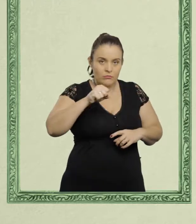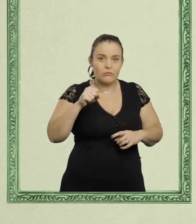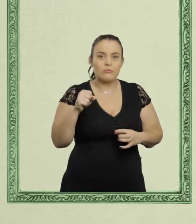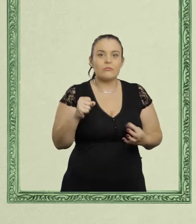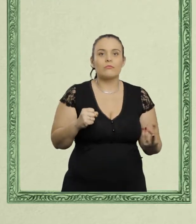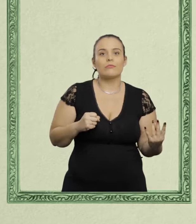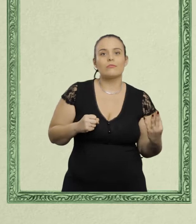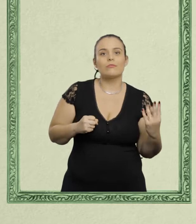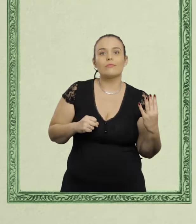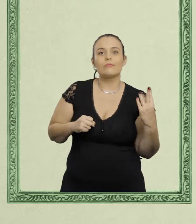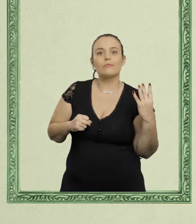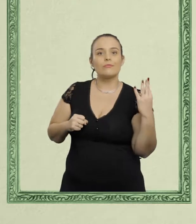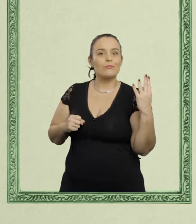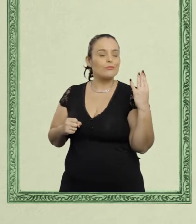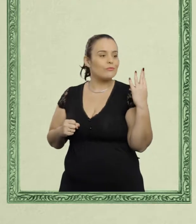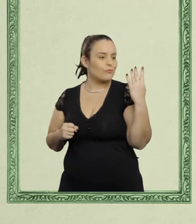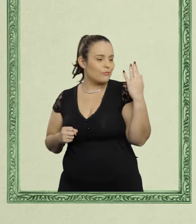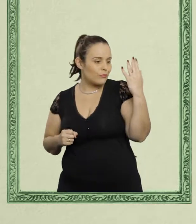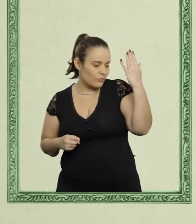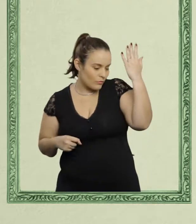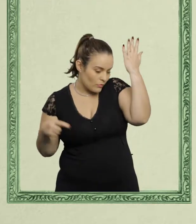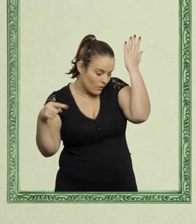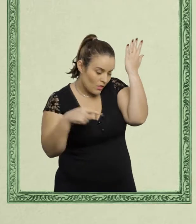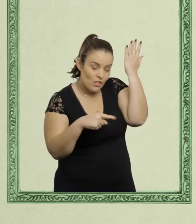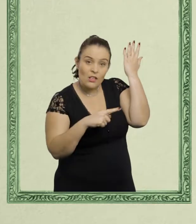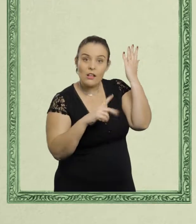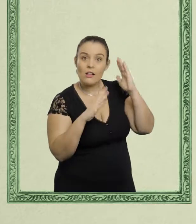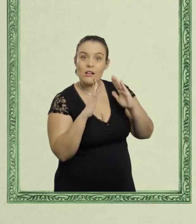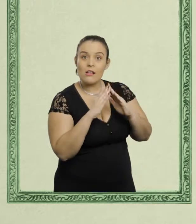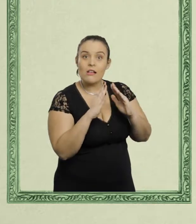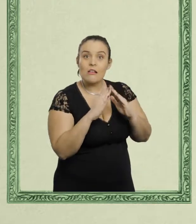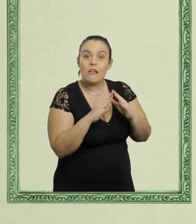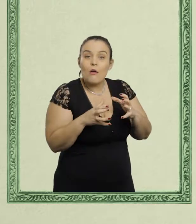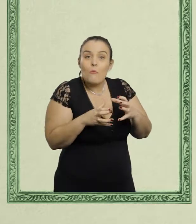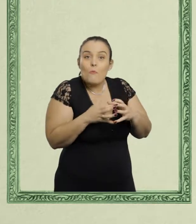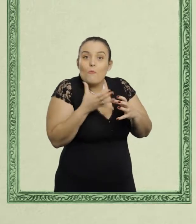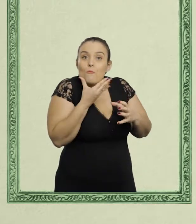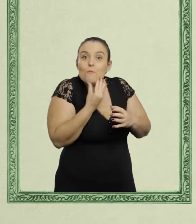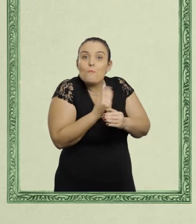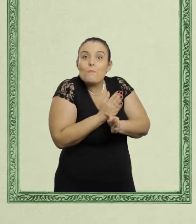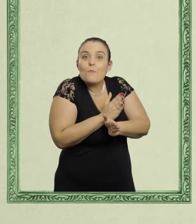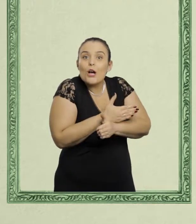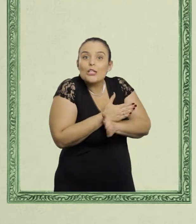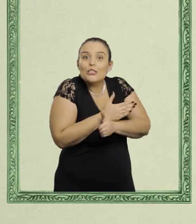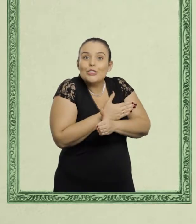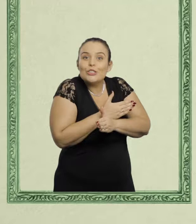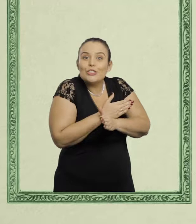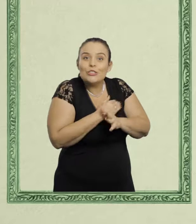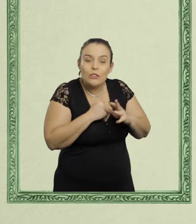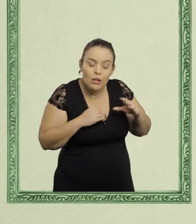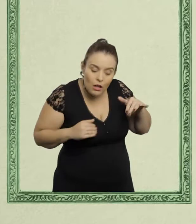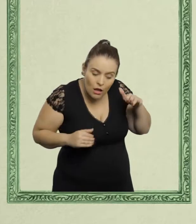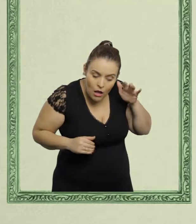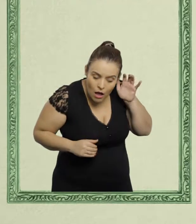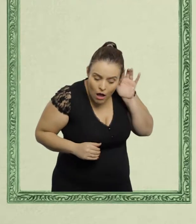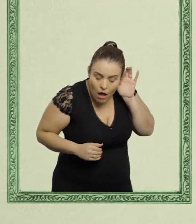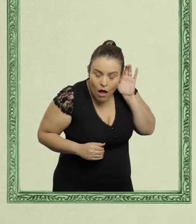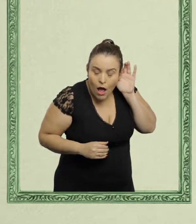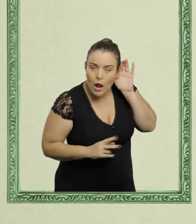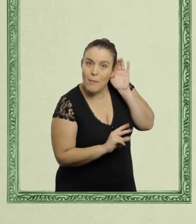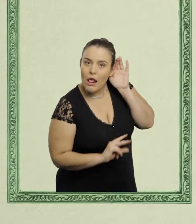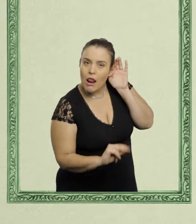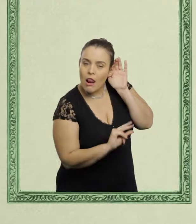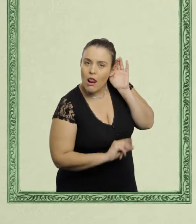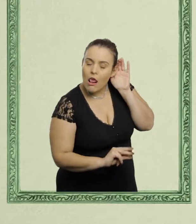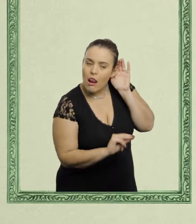subir. O cogumelo escondia a chaminé da casa dos meninos perdidos. Pela chaminé,